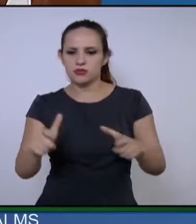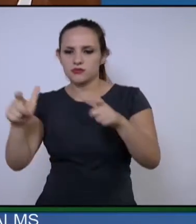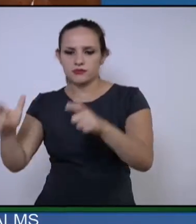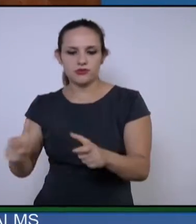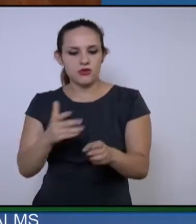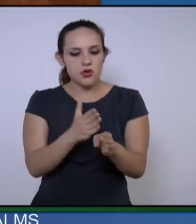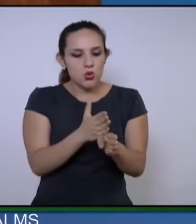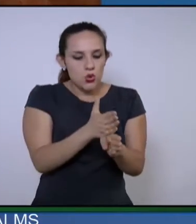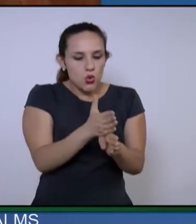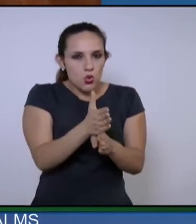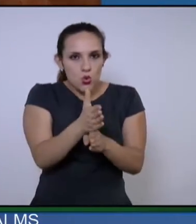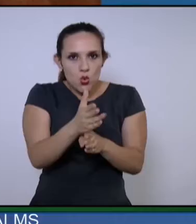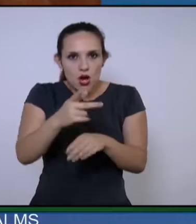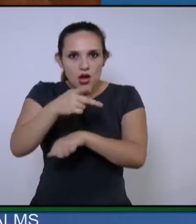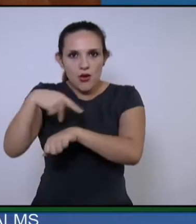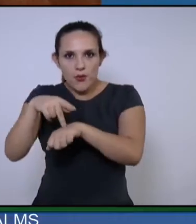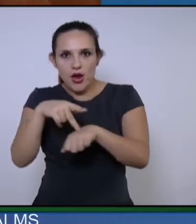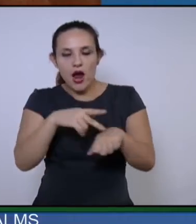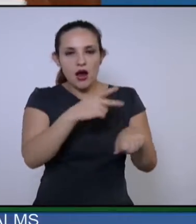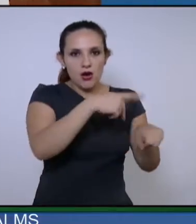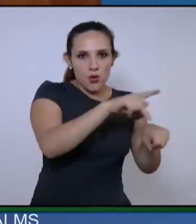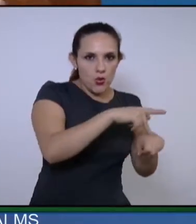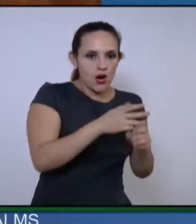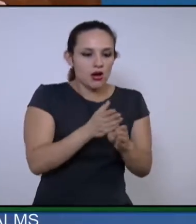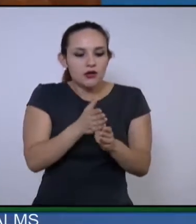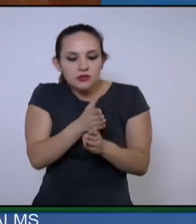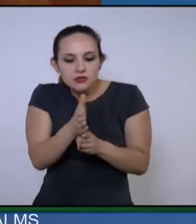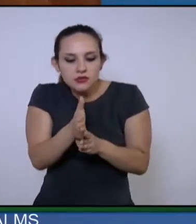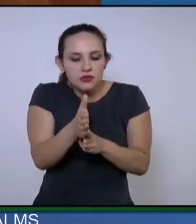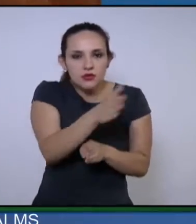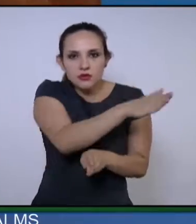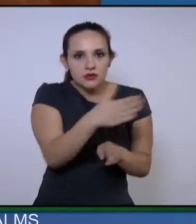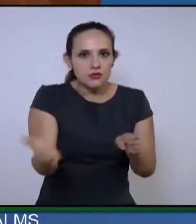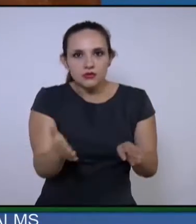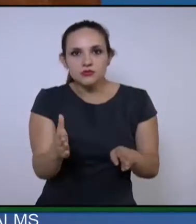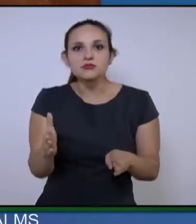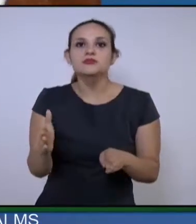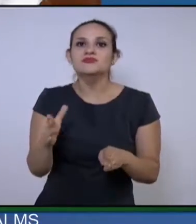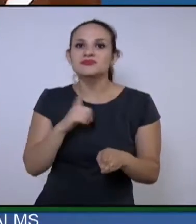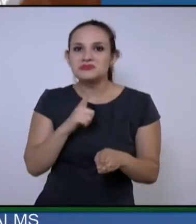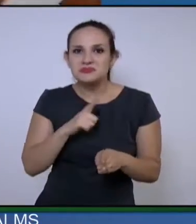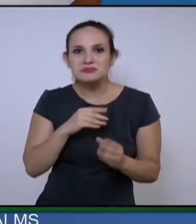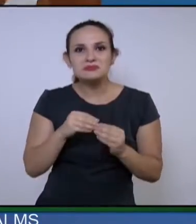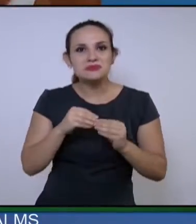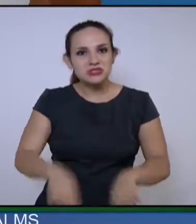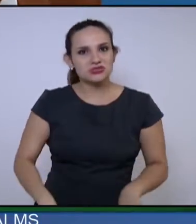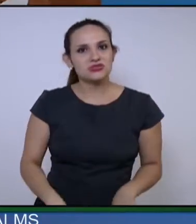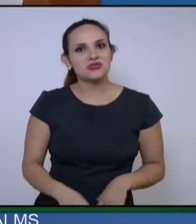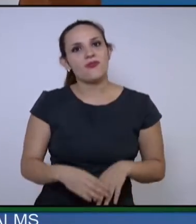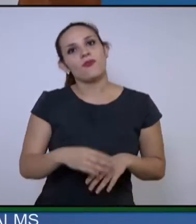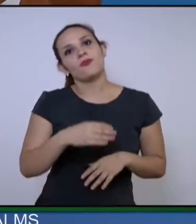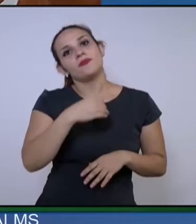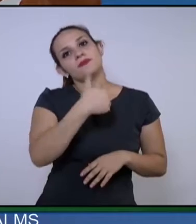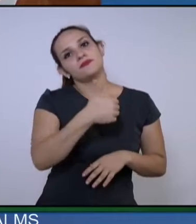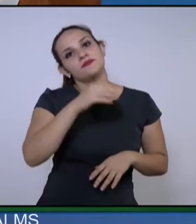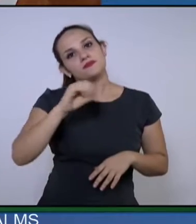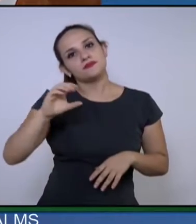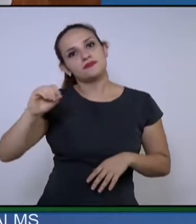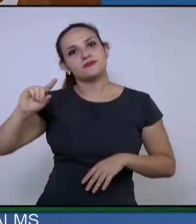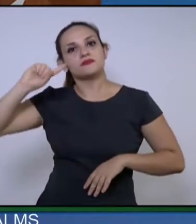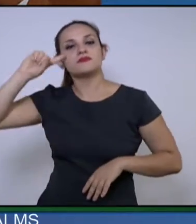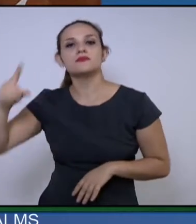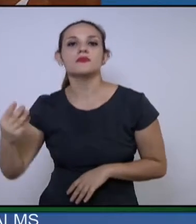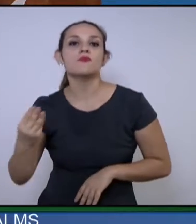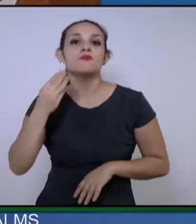geram 100 bilhões em sonegação. Isso é uma matéria de 2015, de um estudo do Tribunal de Contas